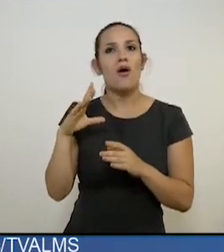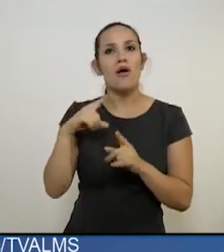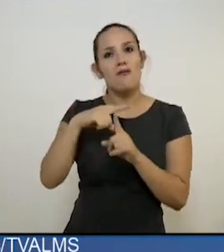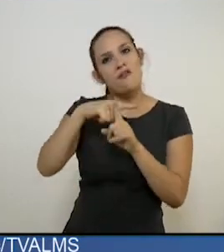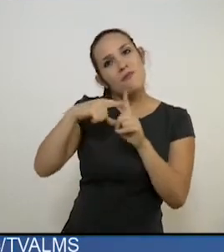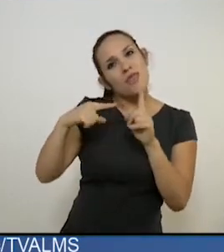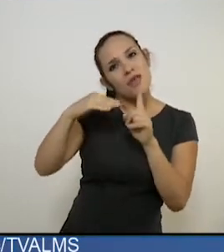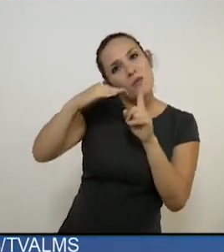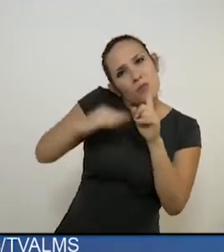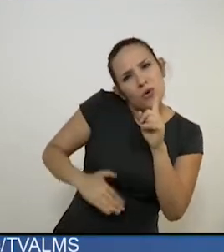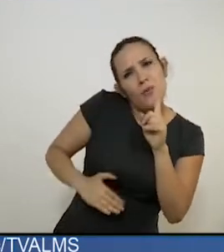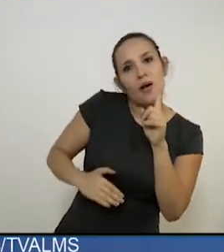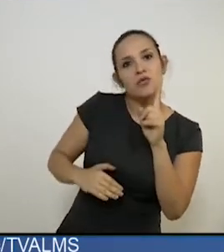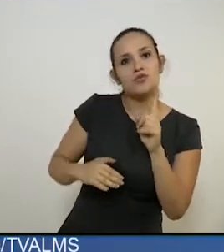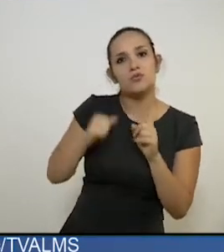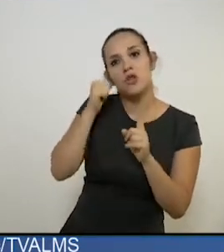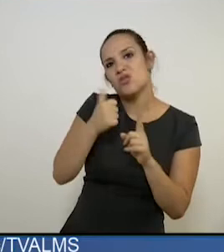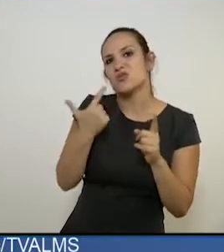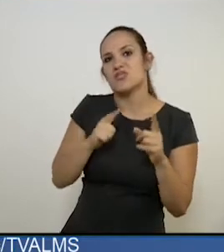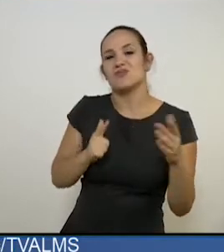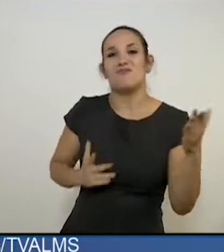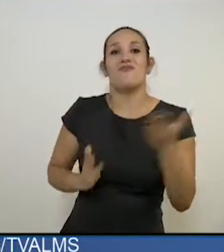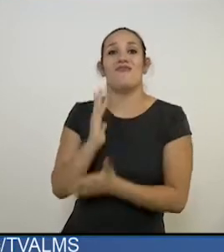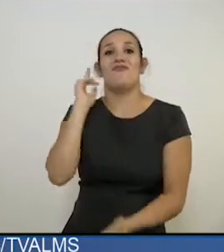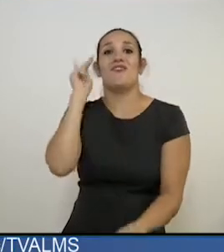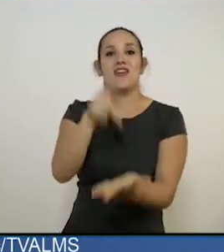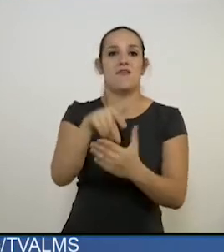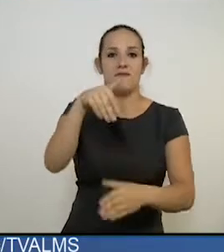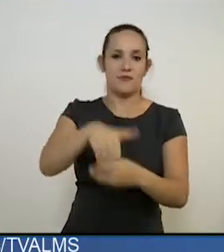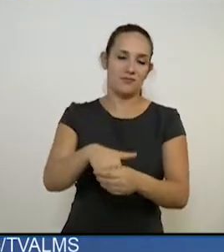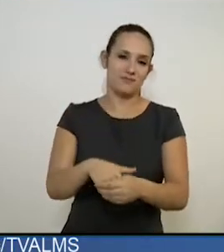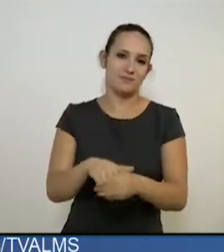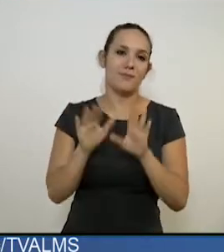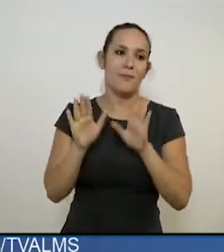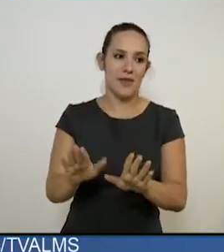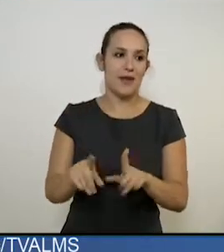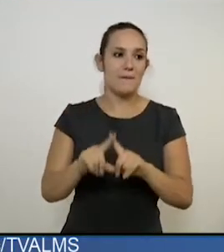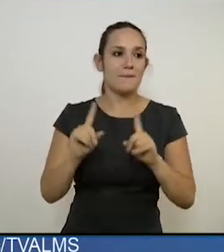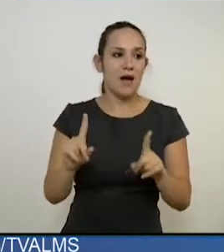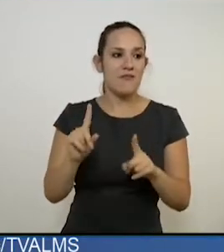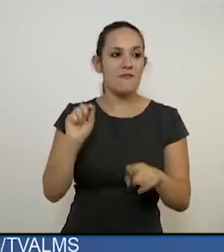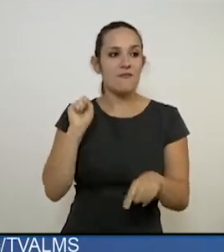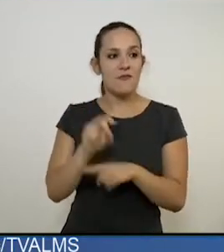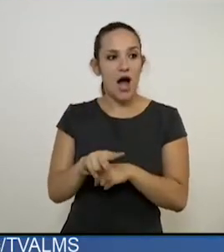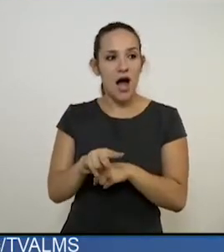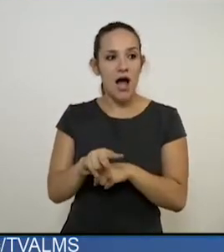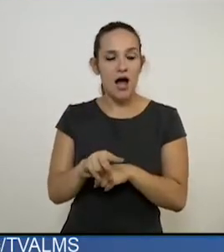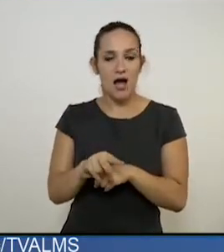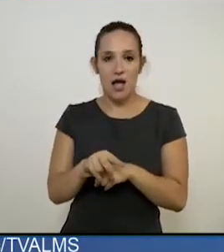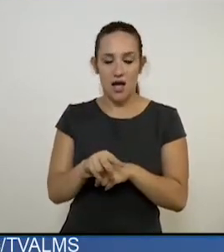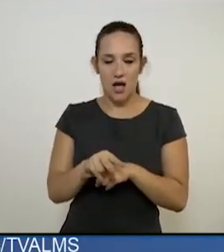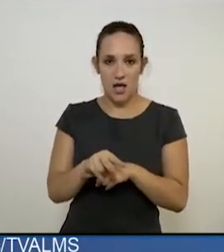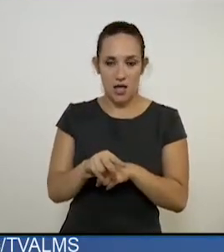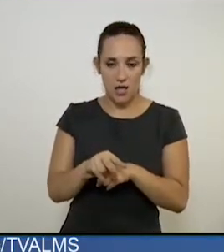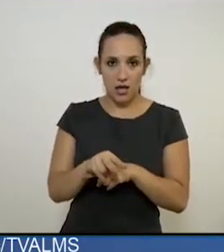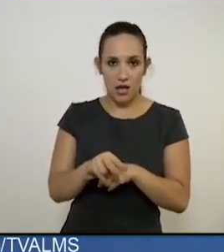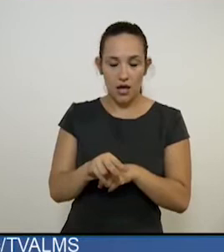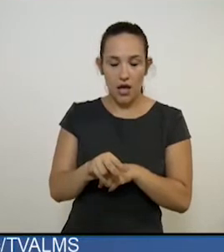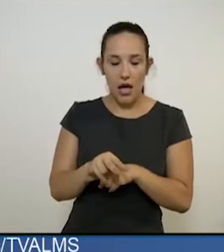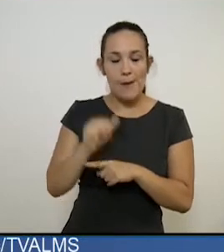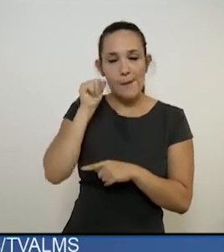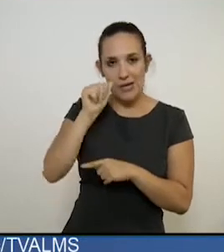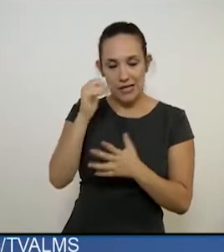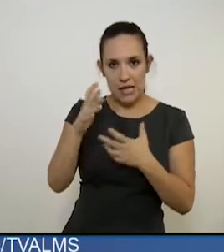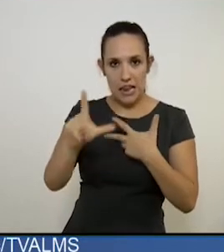eleitas. O problema é que as cotas só valem para o momento do registro das listas de